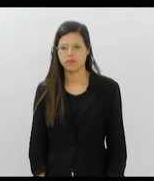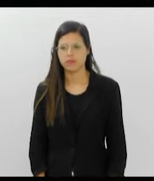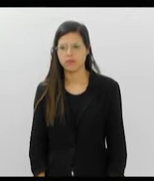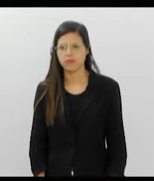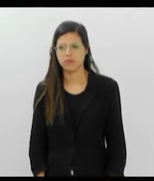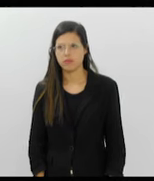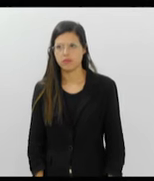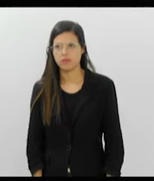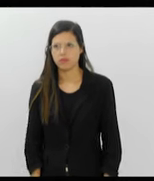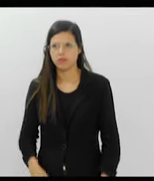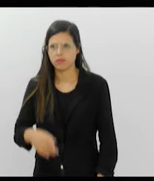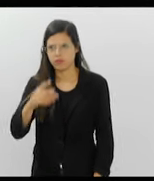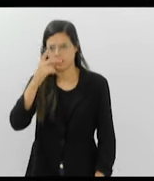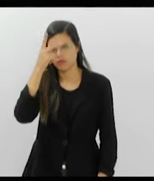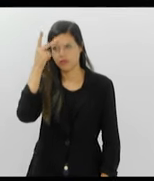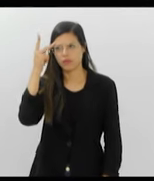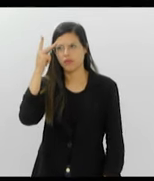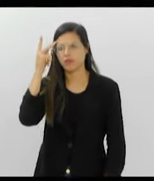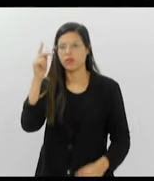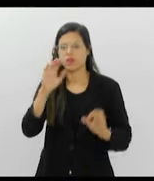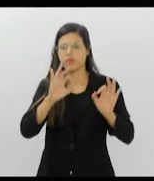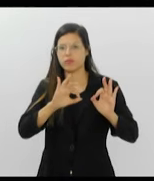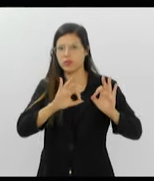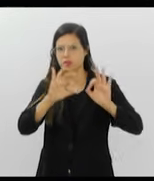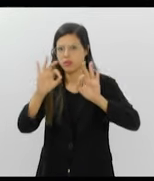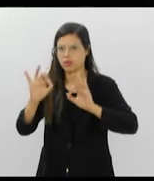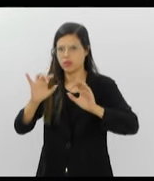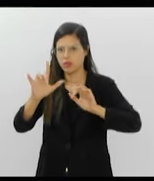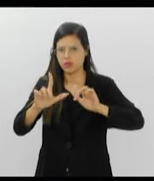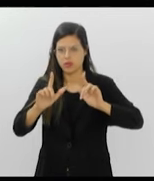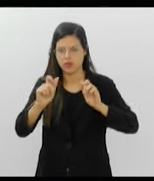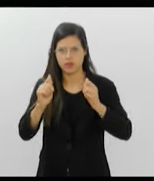senhoras e senhores telespectadores da TV Alerj,